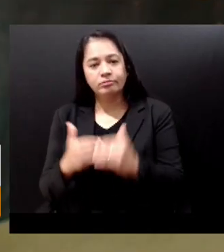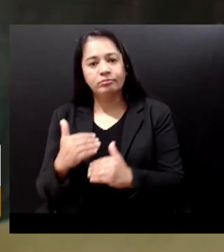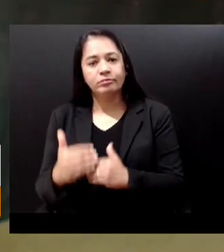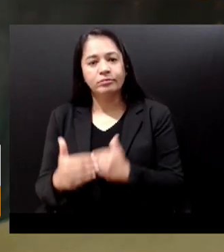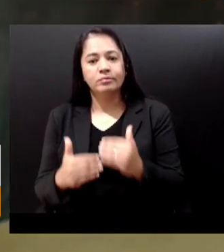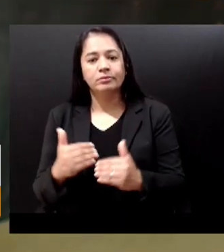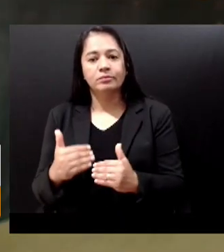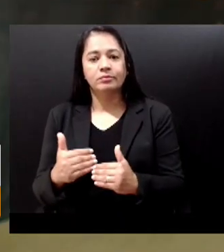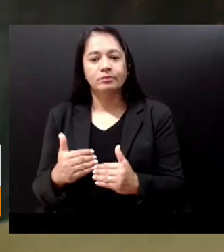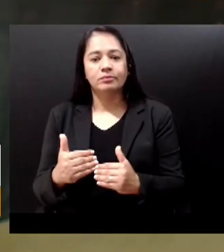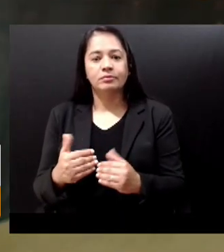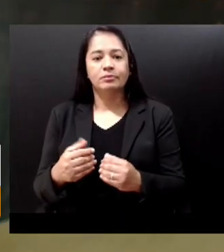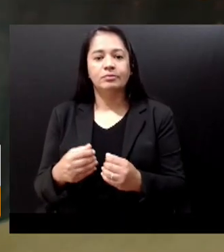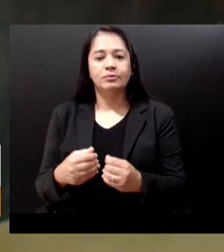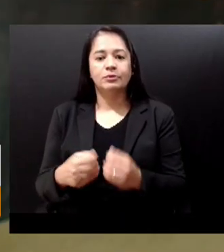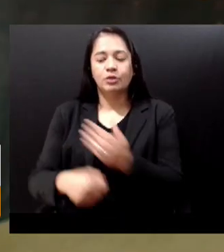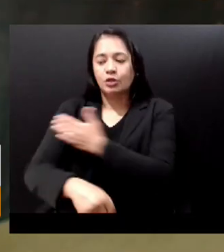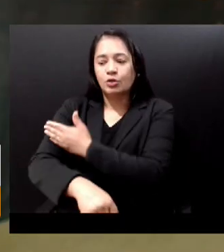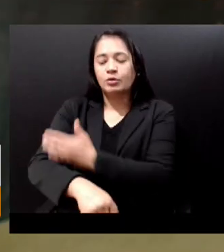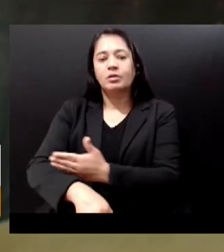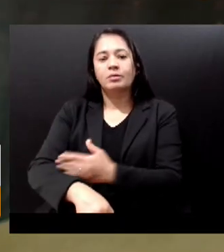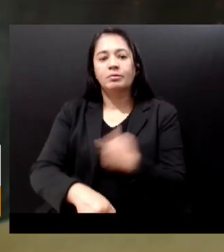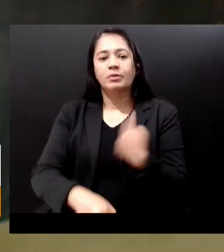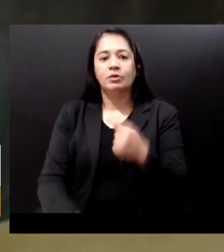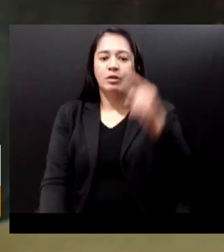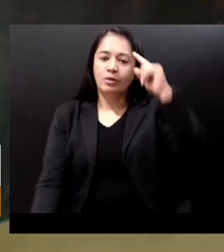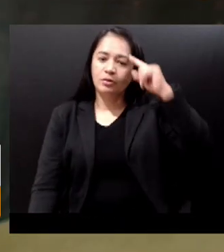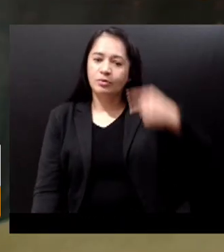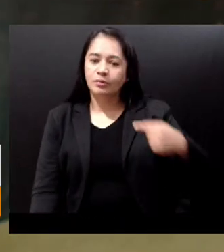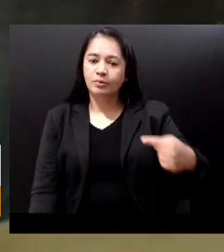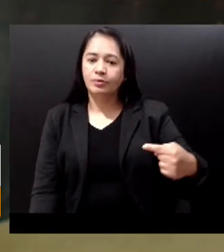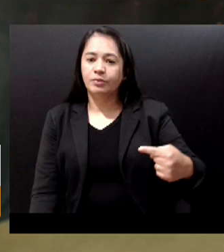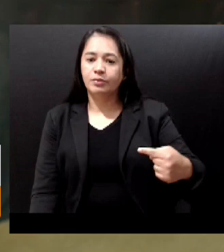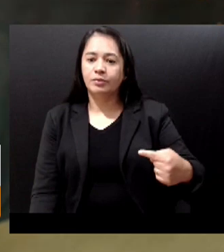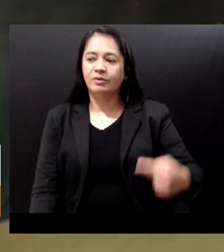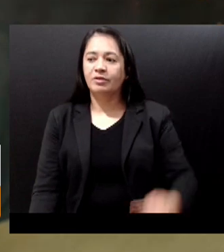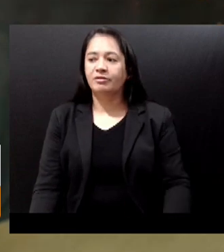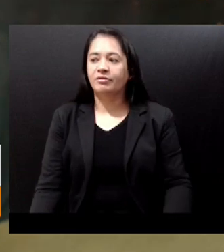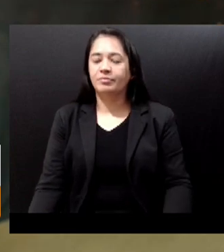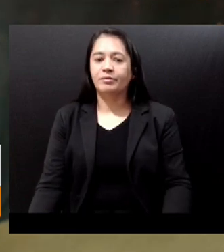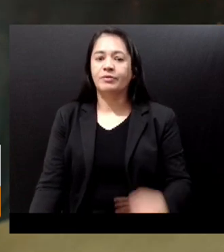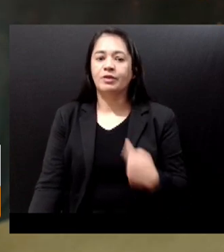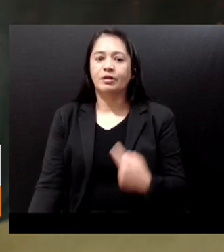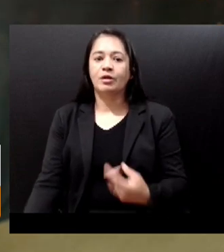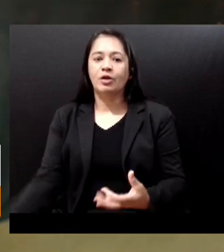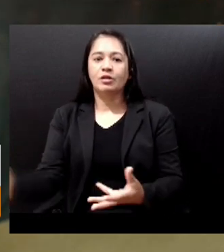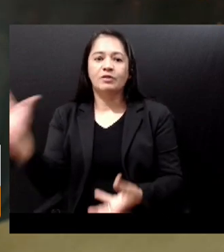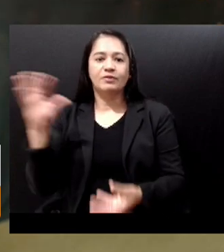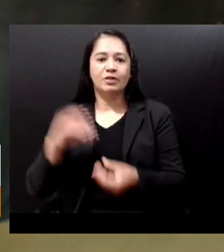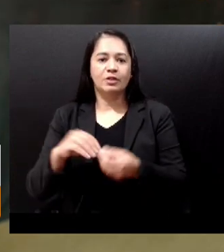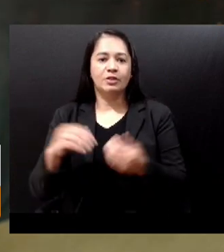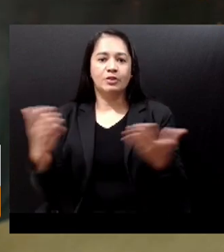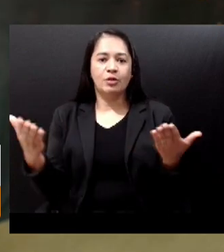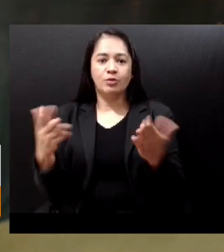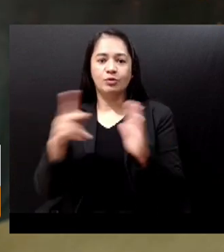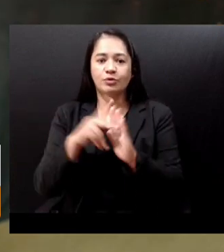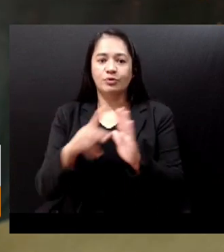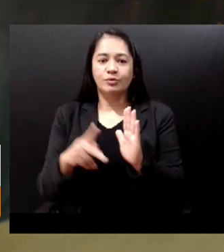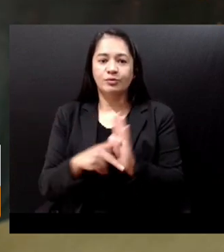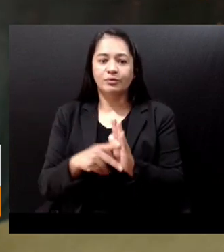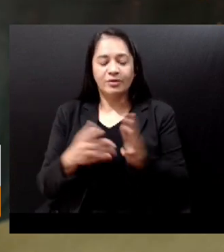esses hábitos para o nosso dia, né? Eu acho que a gente fecha o programa de hoje motivando